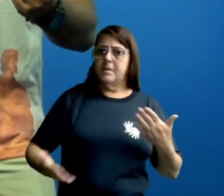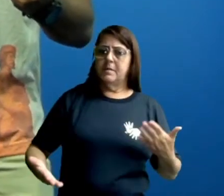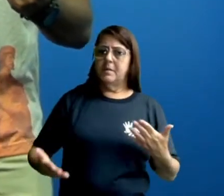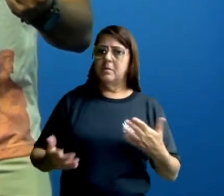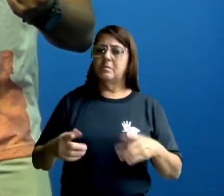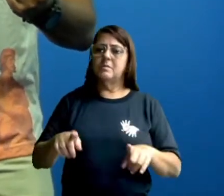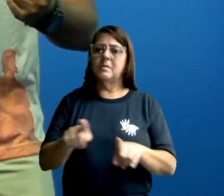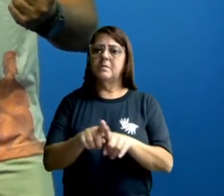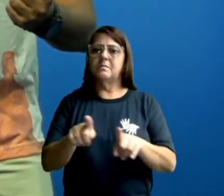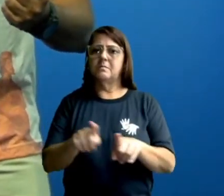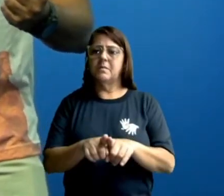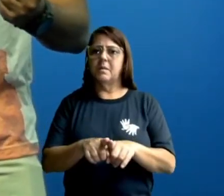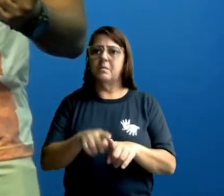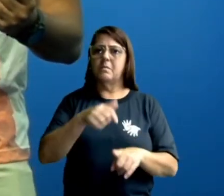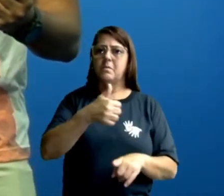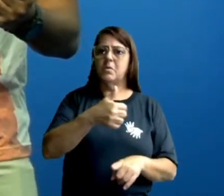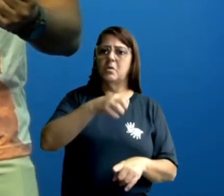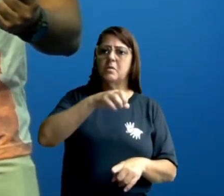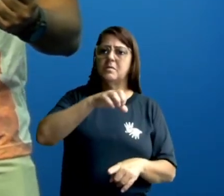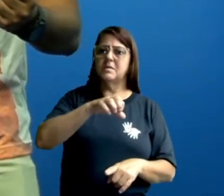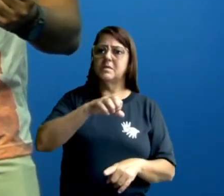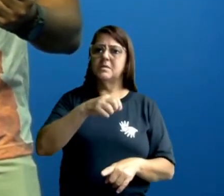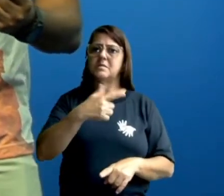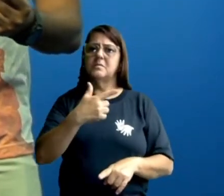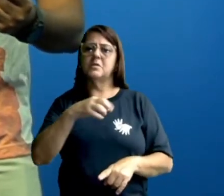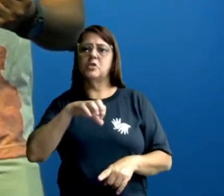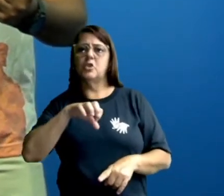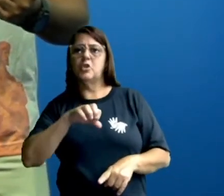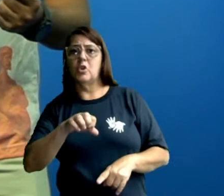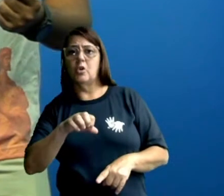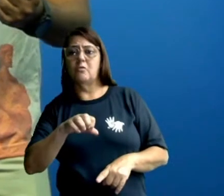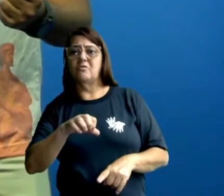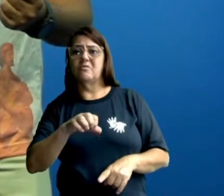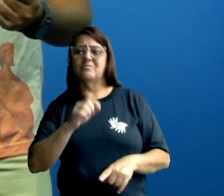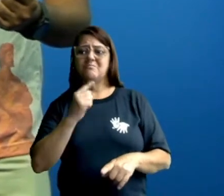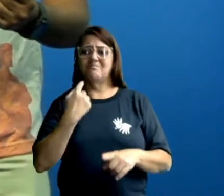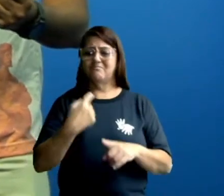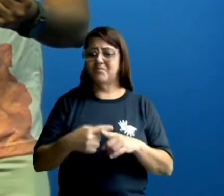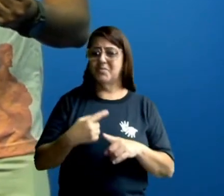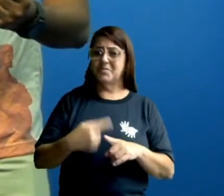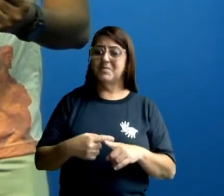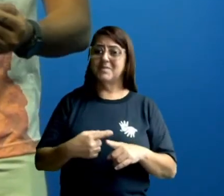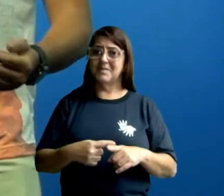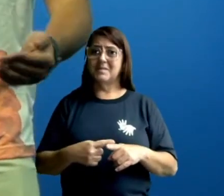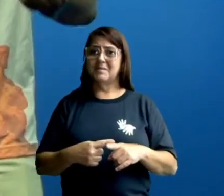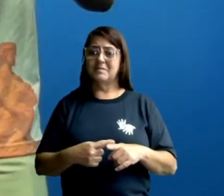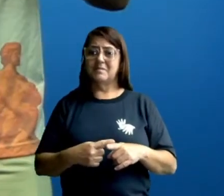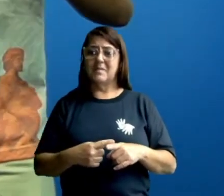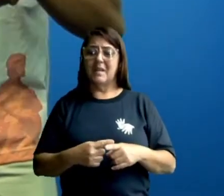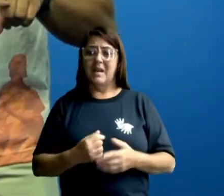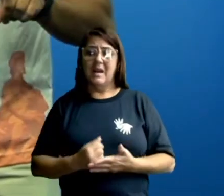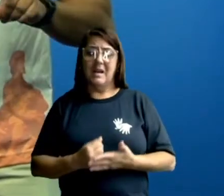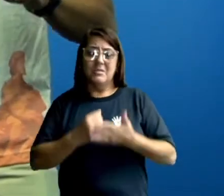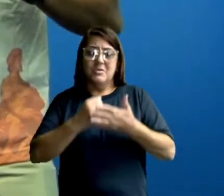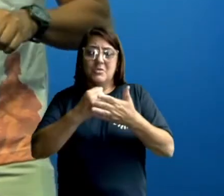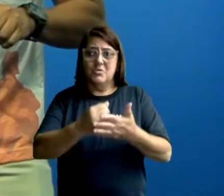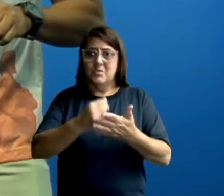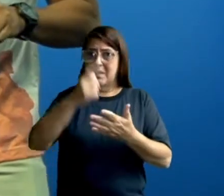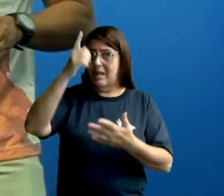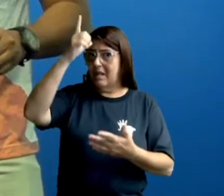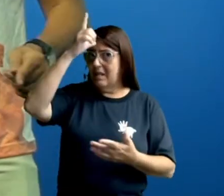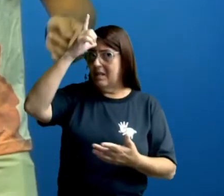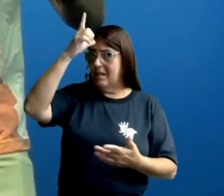de 1929, que nós estudamos na aula passada. A crise de 1929 também ajuda a Alemanha